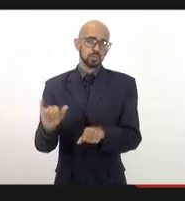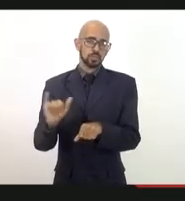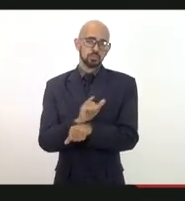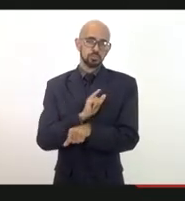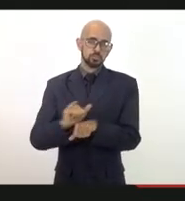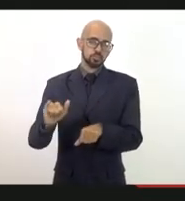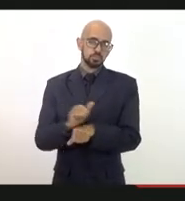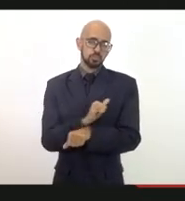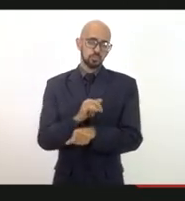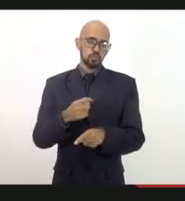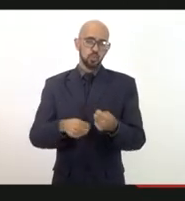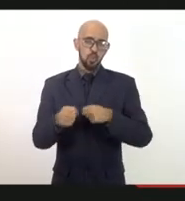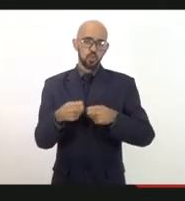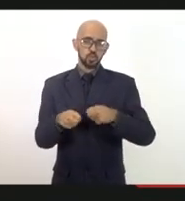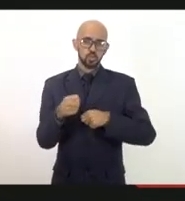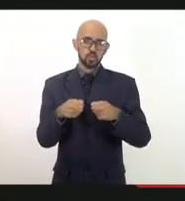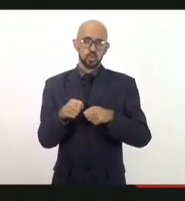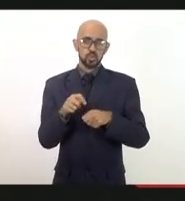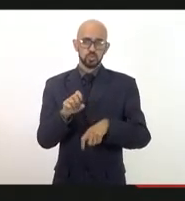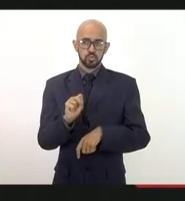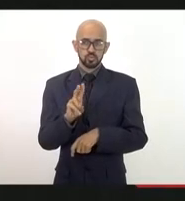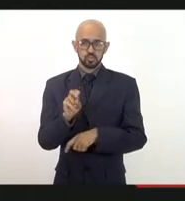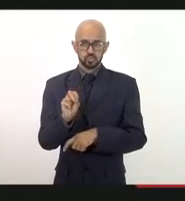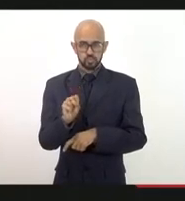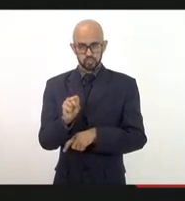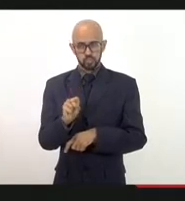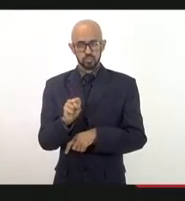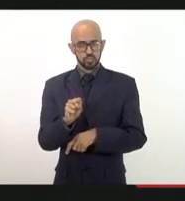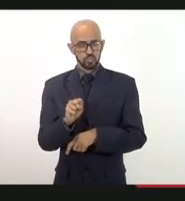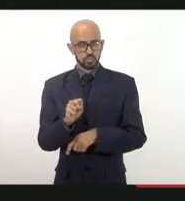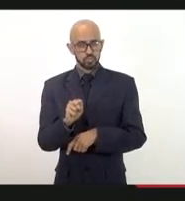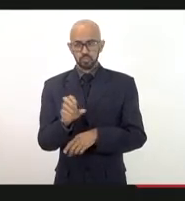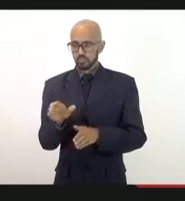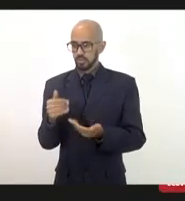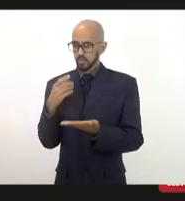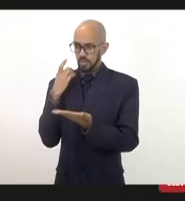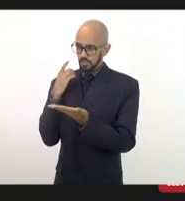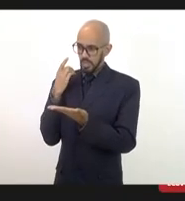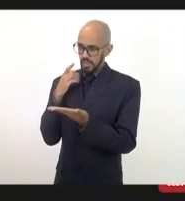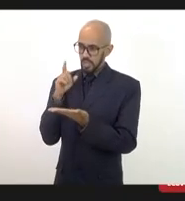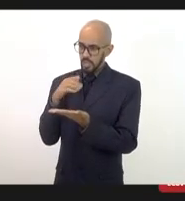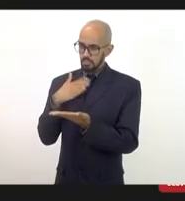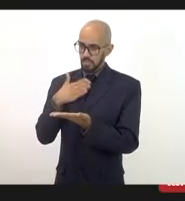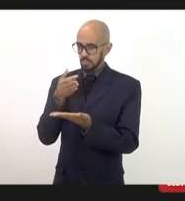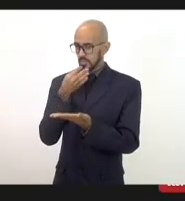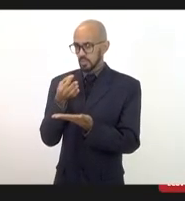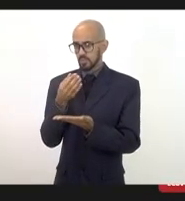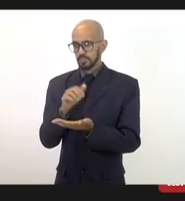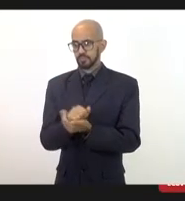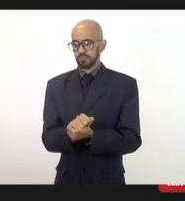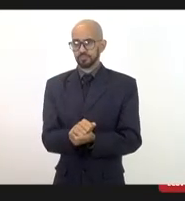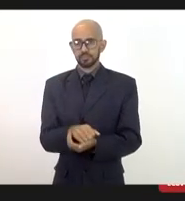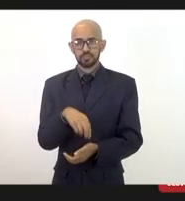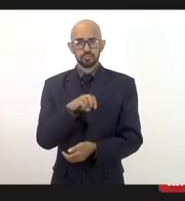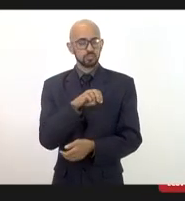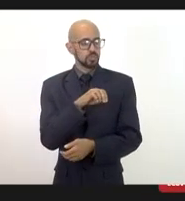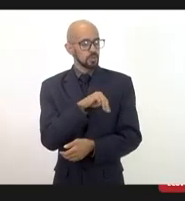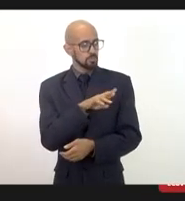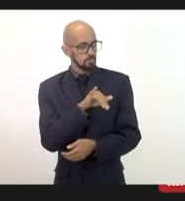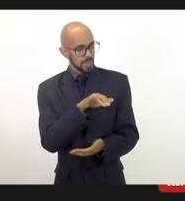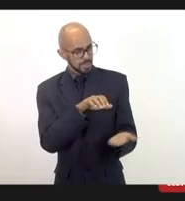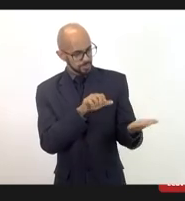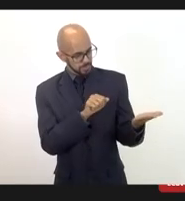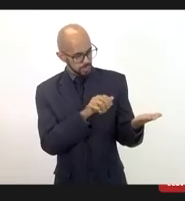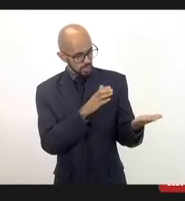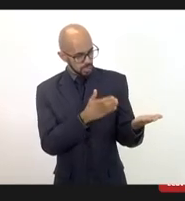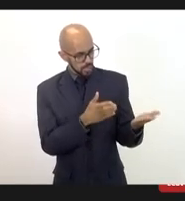controle do Sistema Único de Saúde, deputada. Acho que é isso. Doutora Márcia Lustosa, quer contribuir, por